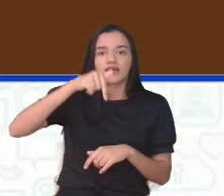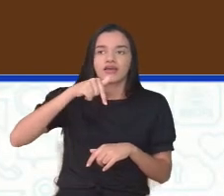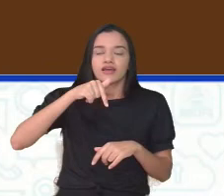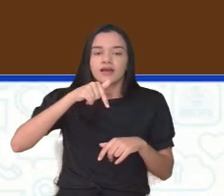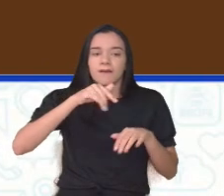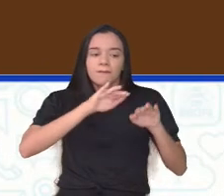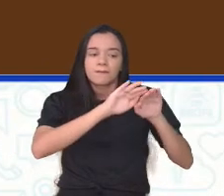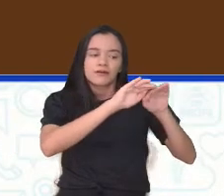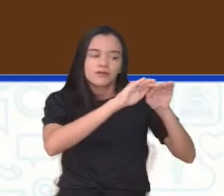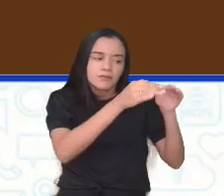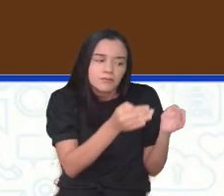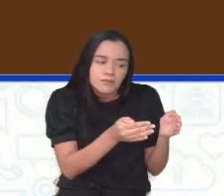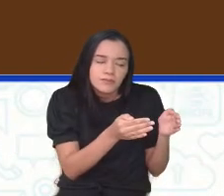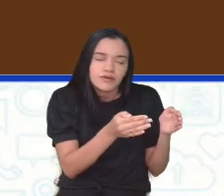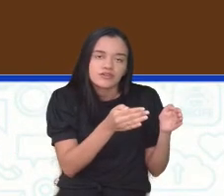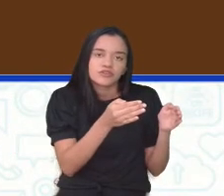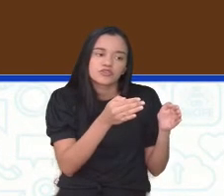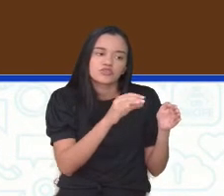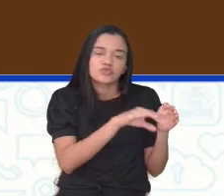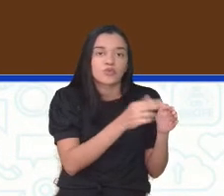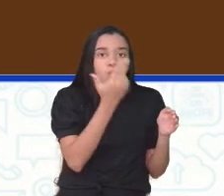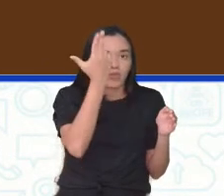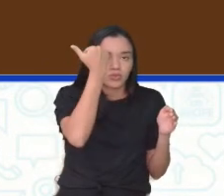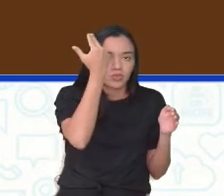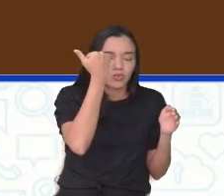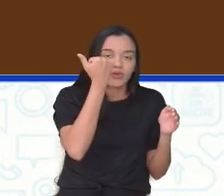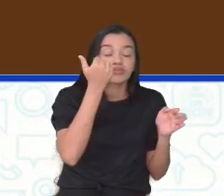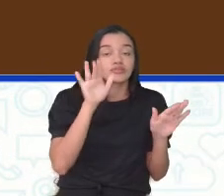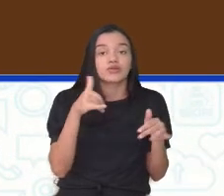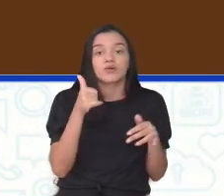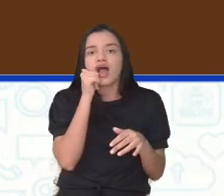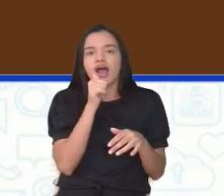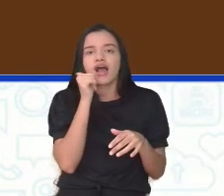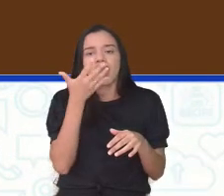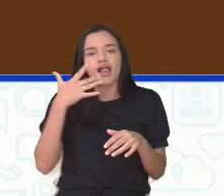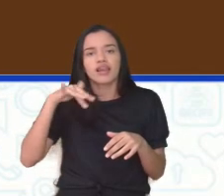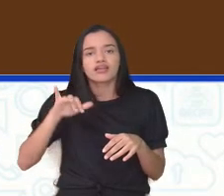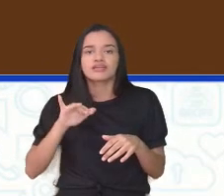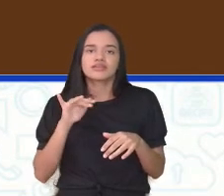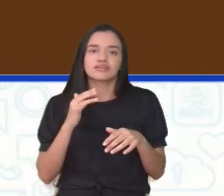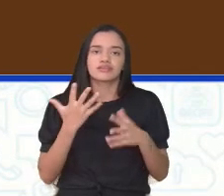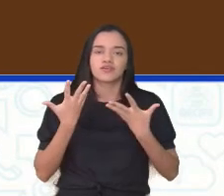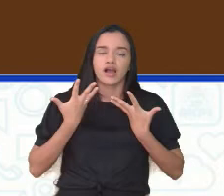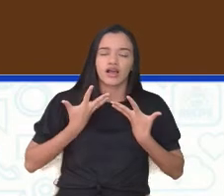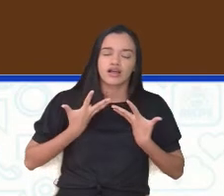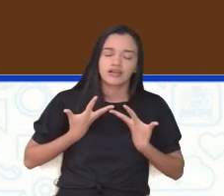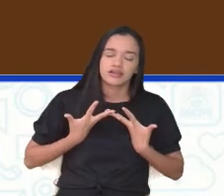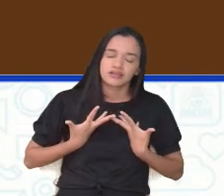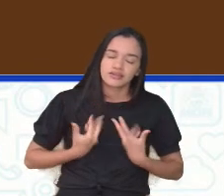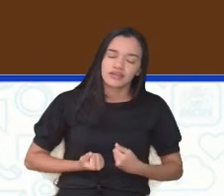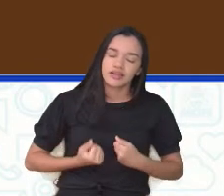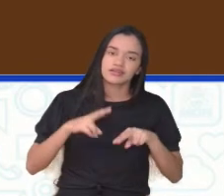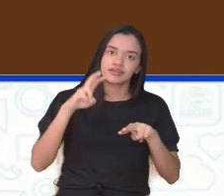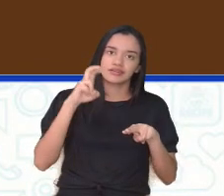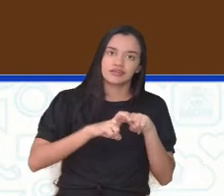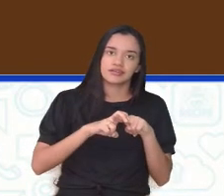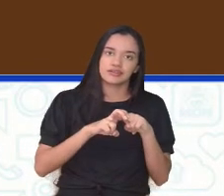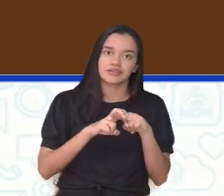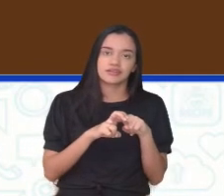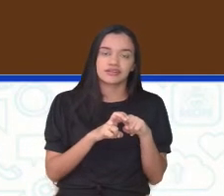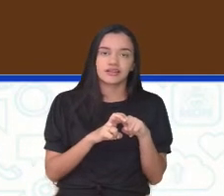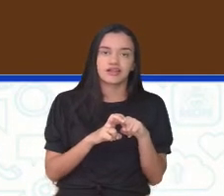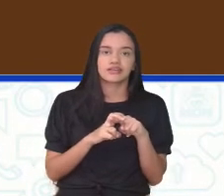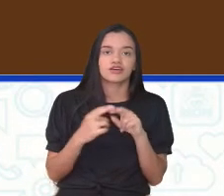do coelho. Vamos ler o texto. Alice estava começando a ficar muito cansada de estar sentada ao lado de sua